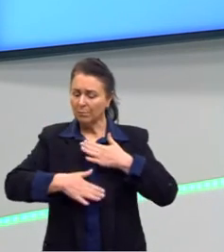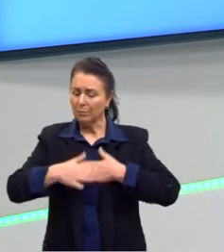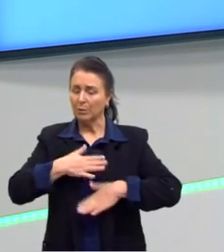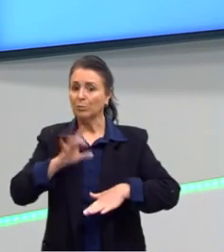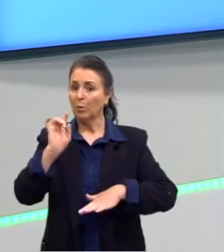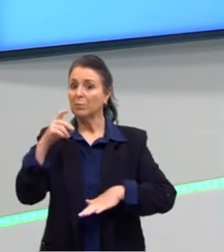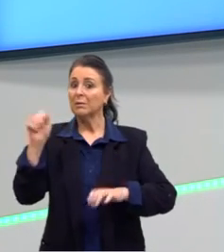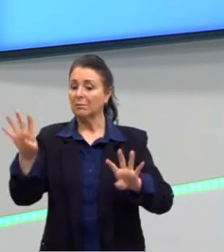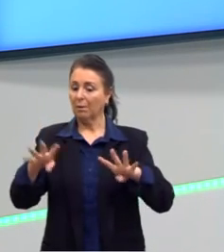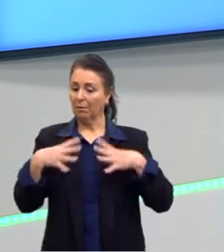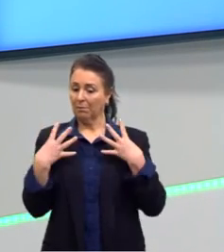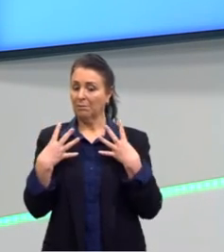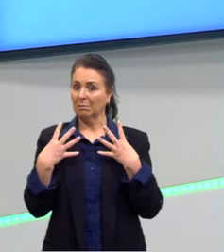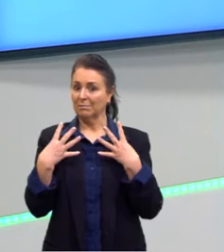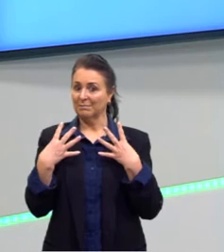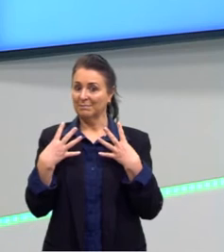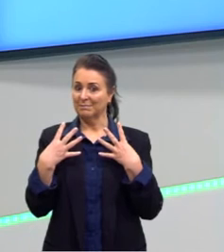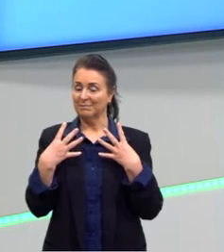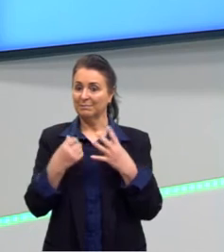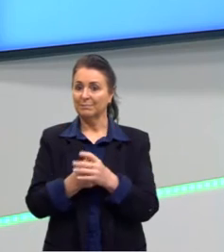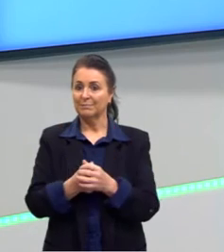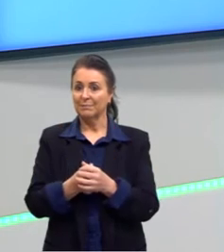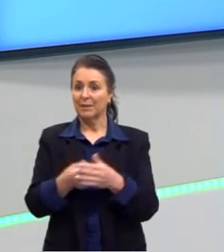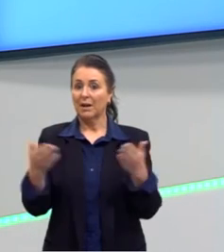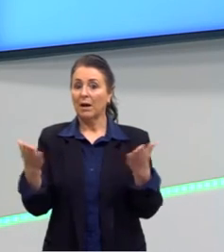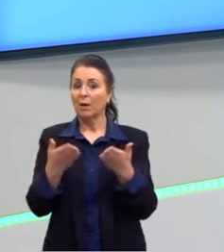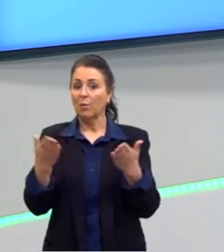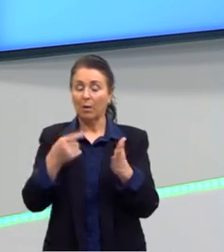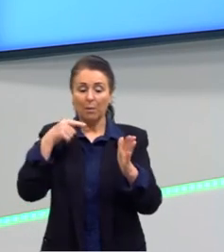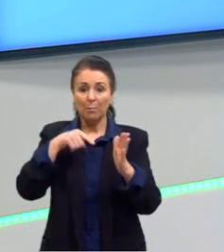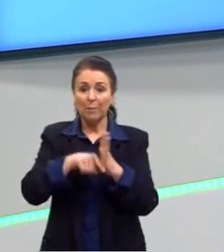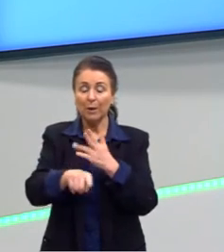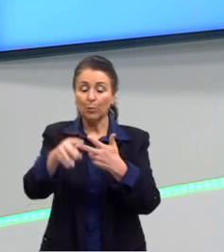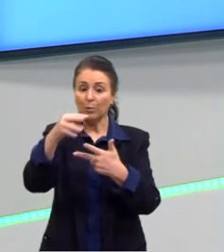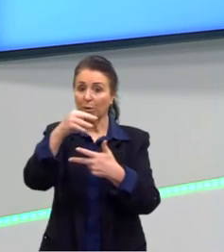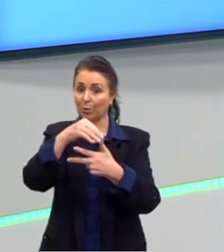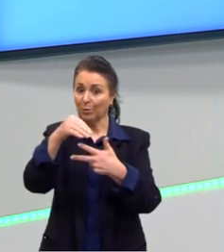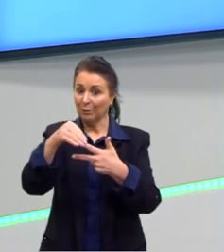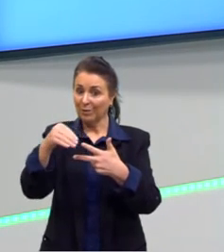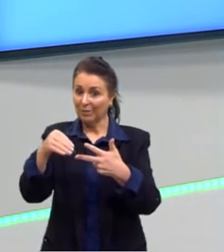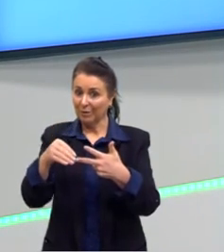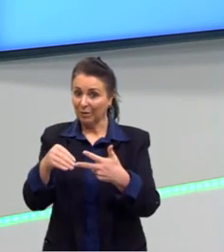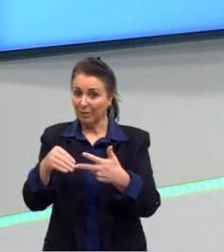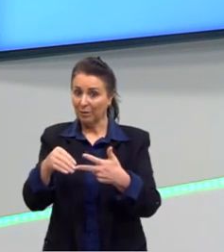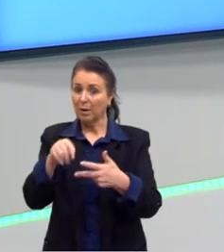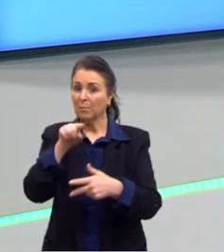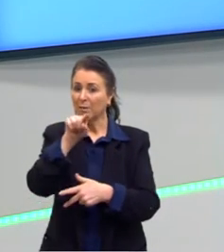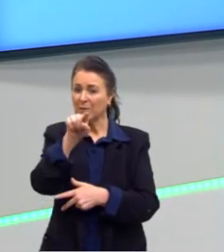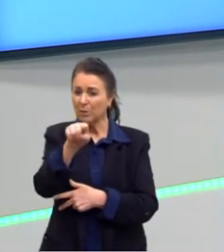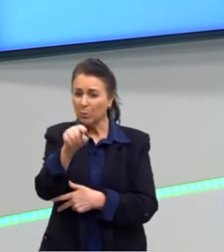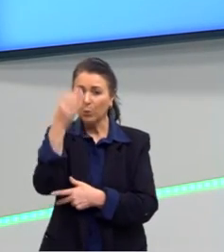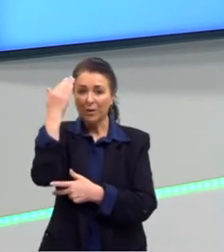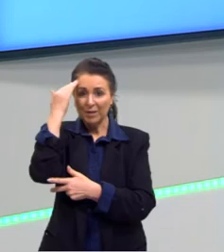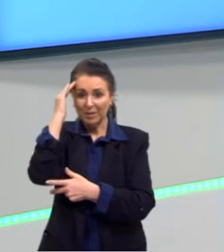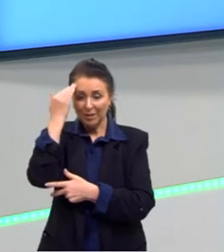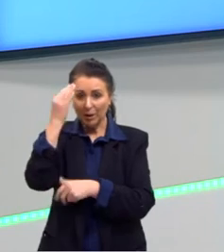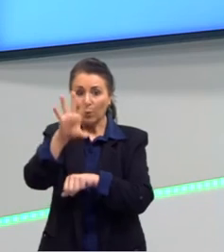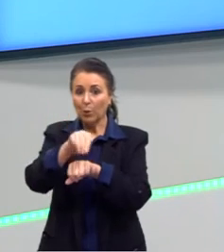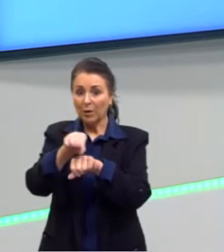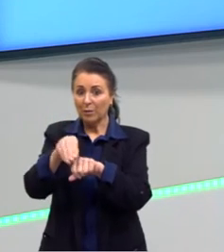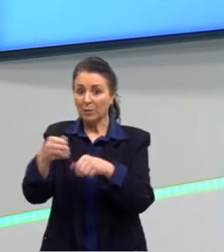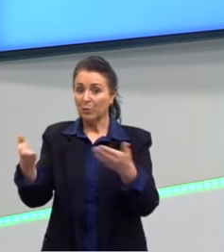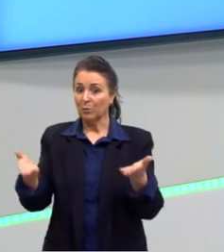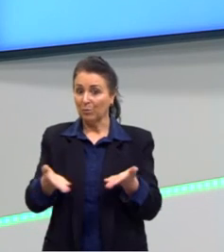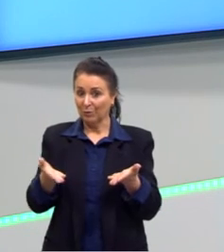atenção e vamos ver uma questão do Enem para ver como é que ficou aí o o conhecimento de